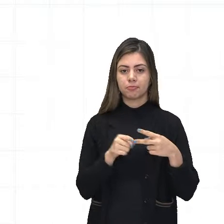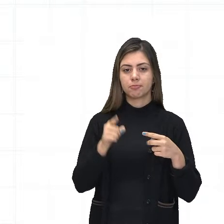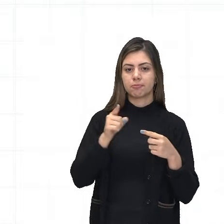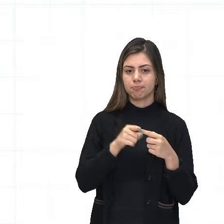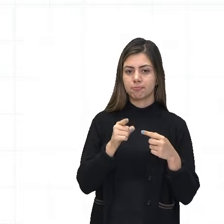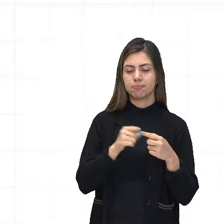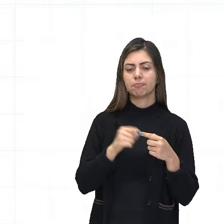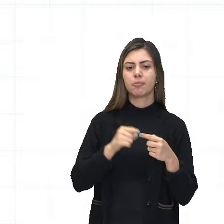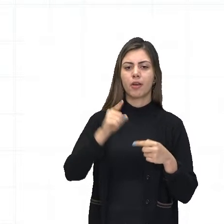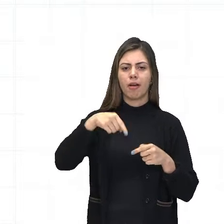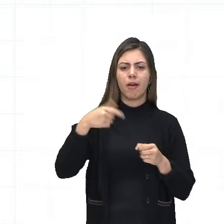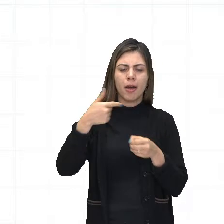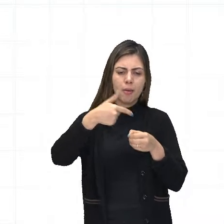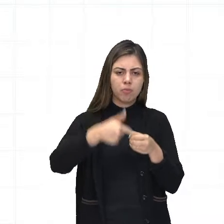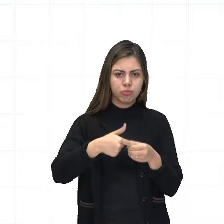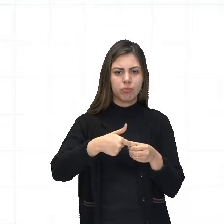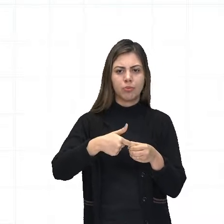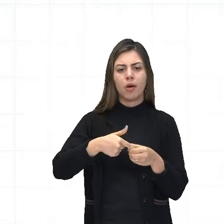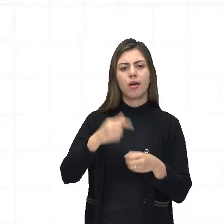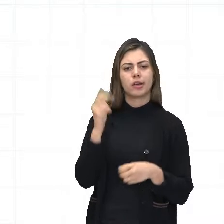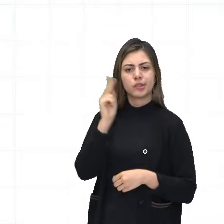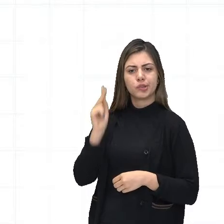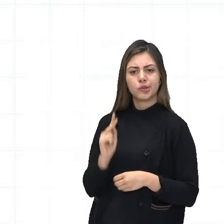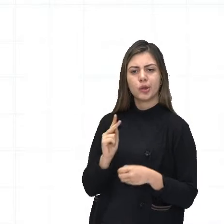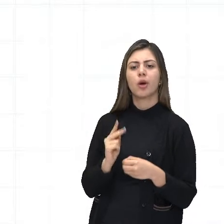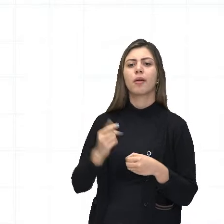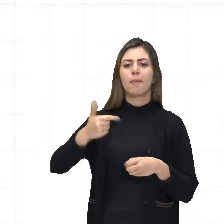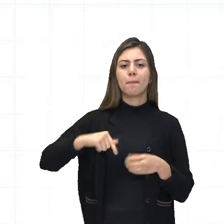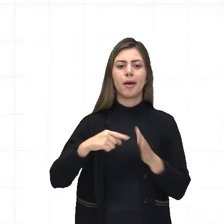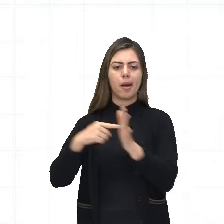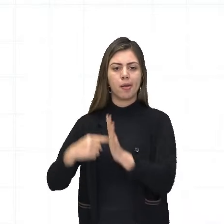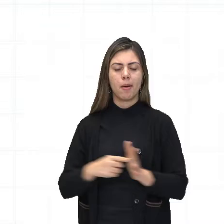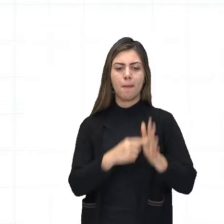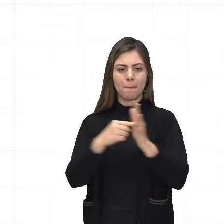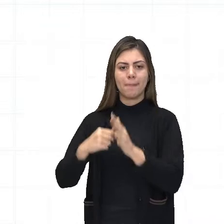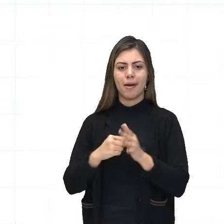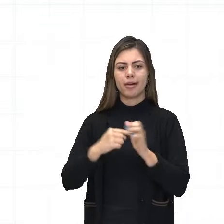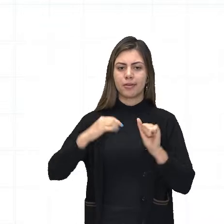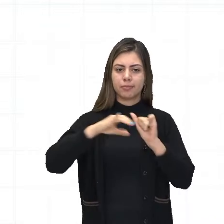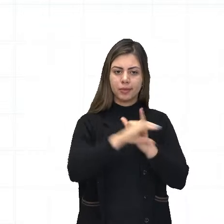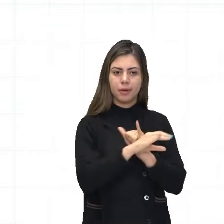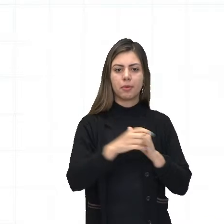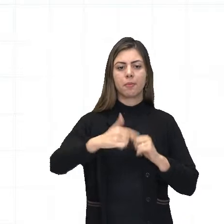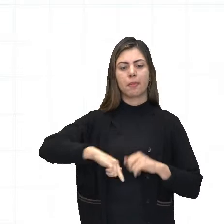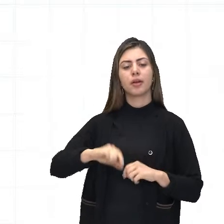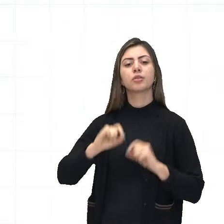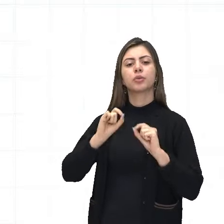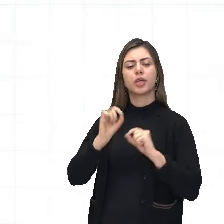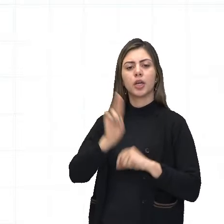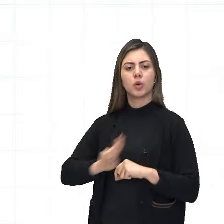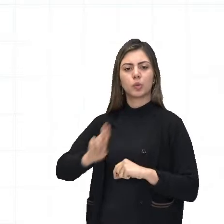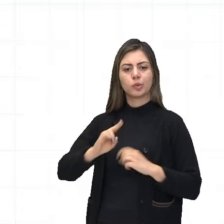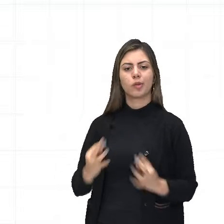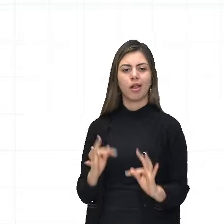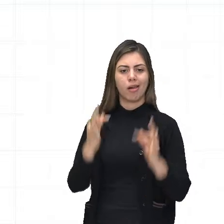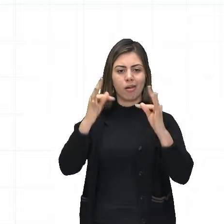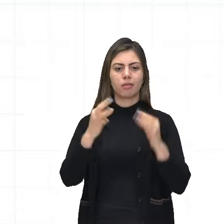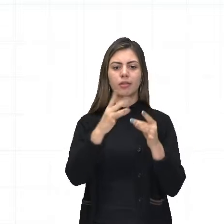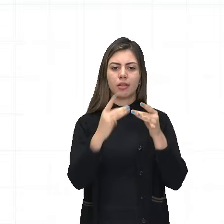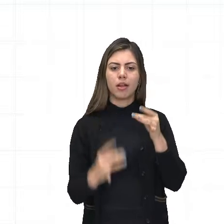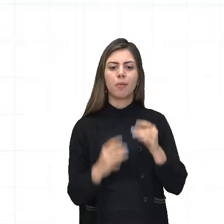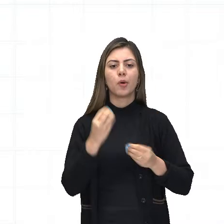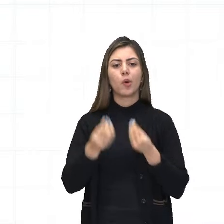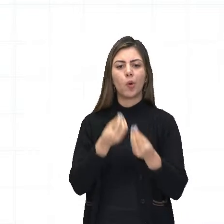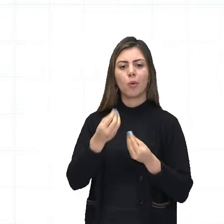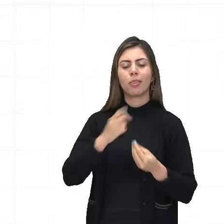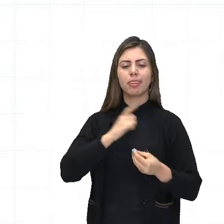conhecimento História dos combustíveis fósseis e das máquinas térmicas, o uso das tecnologias e o detalhamento